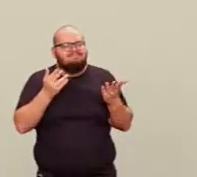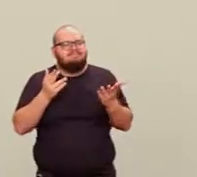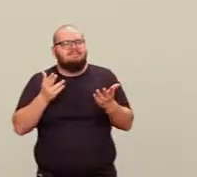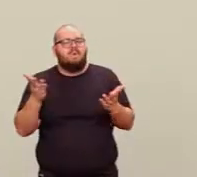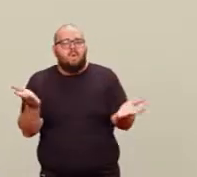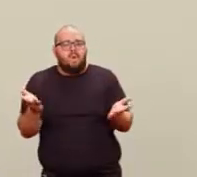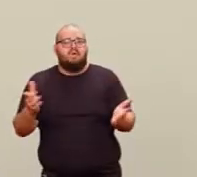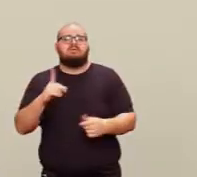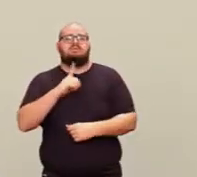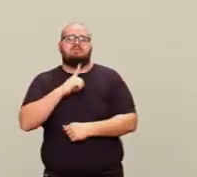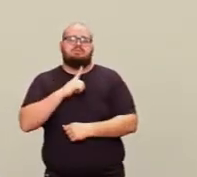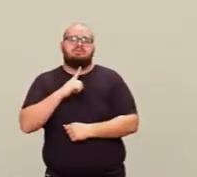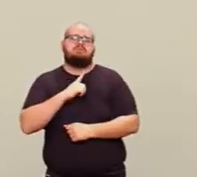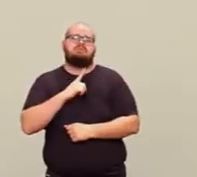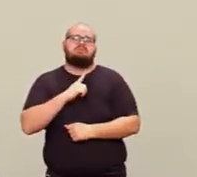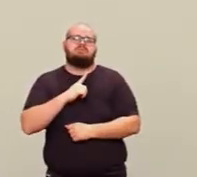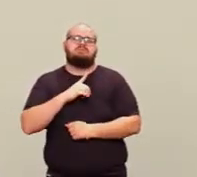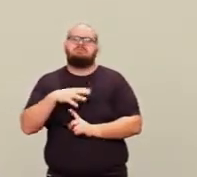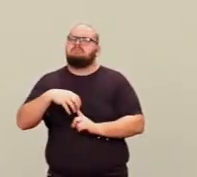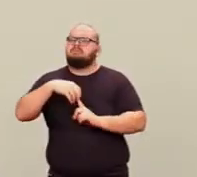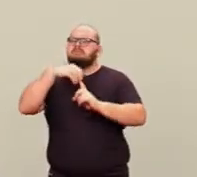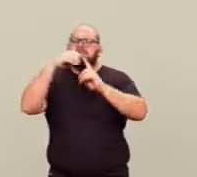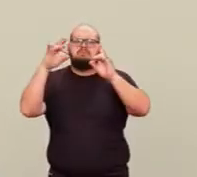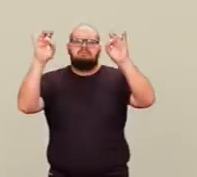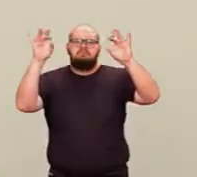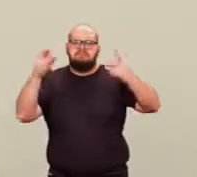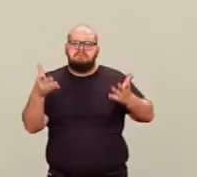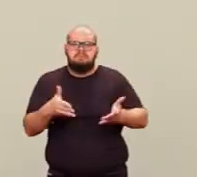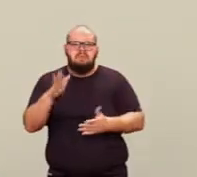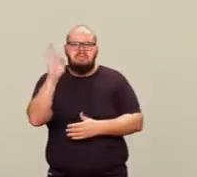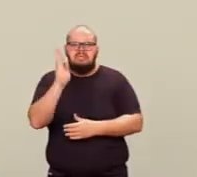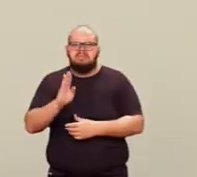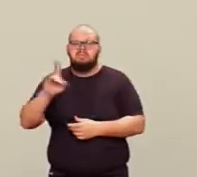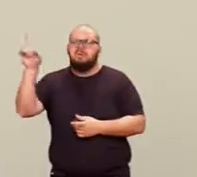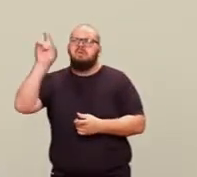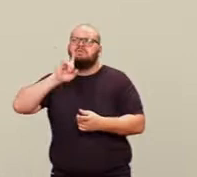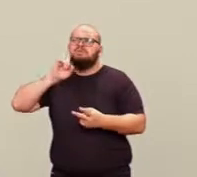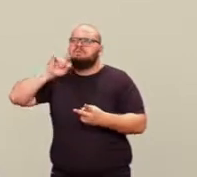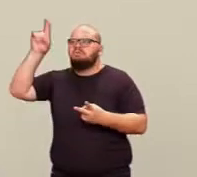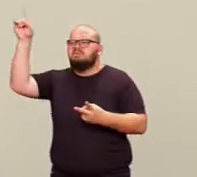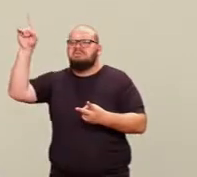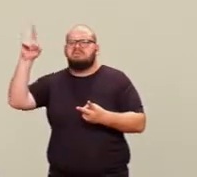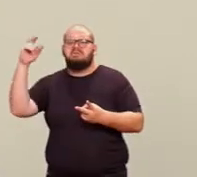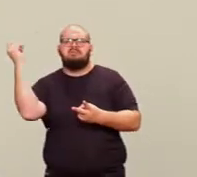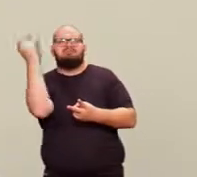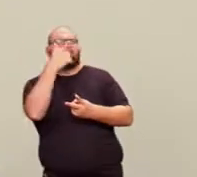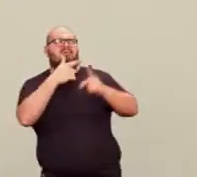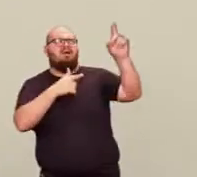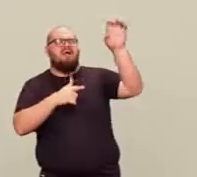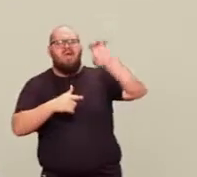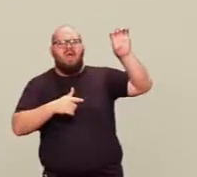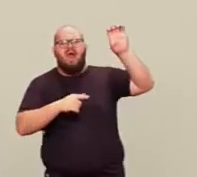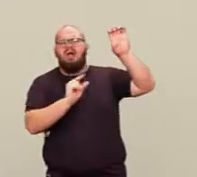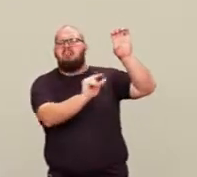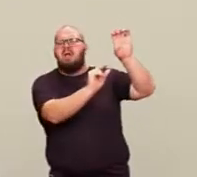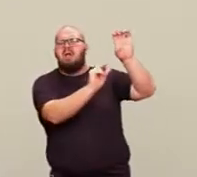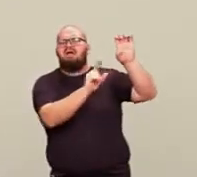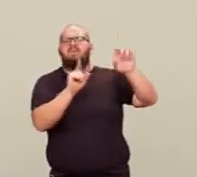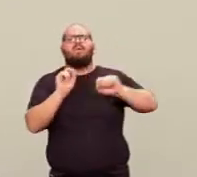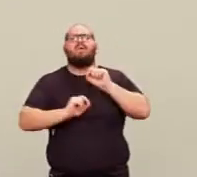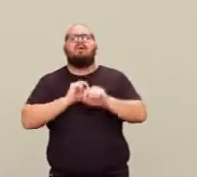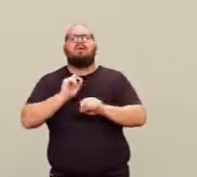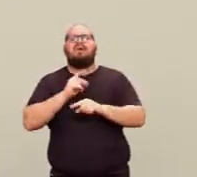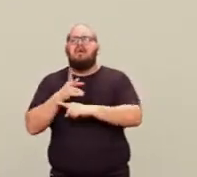verdade, a gente tem hoje, principalmente no Brasil, acho que nos Estados Unidos, muito mais do que na Europa, aquela busca